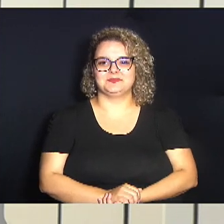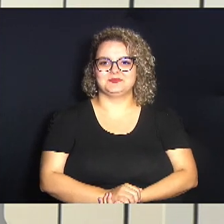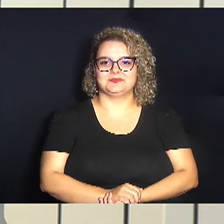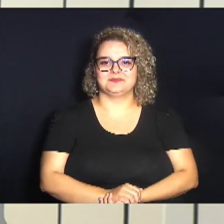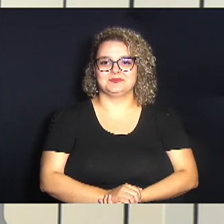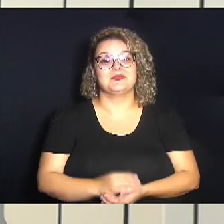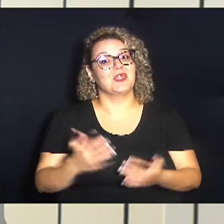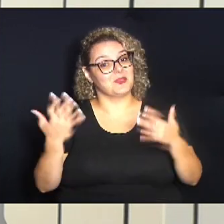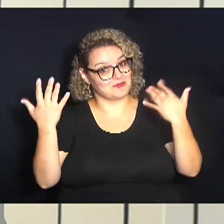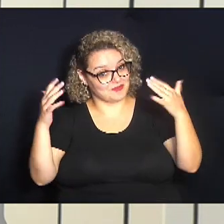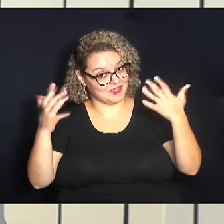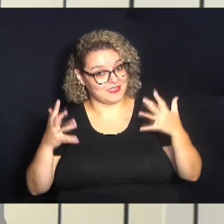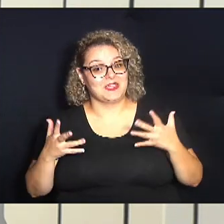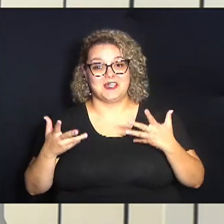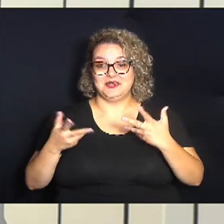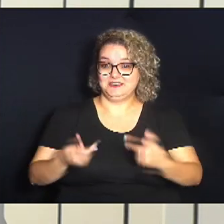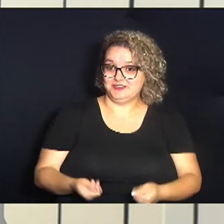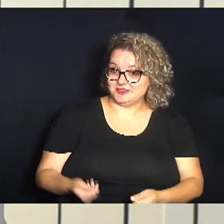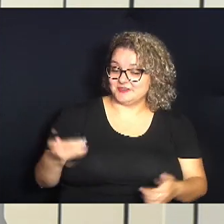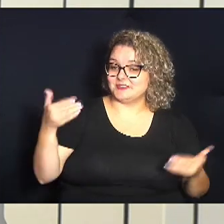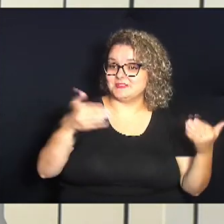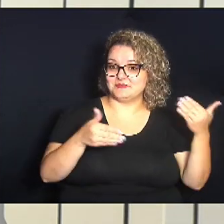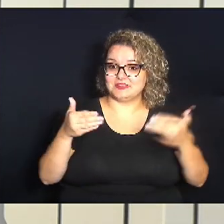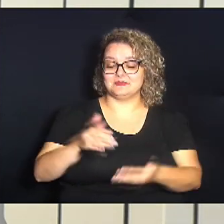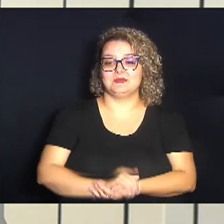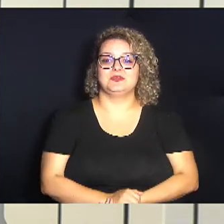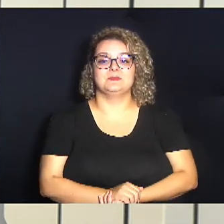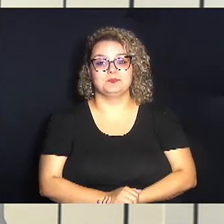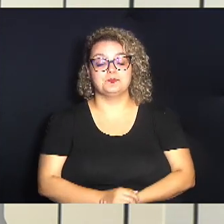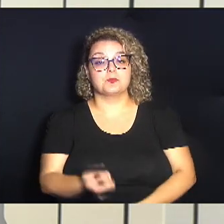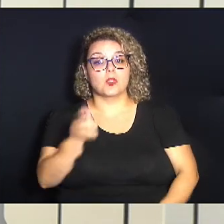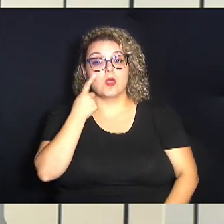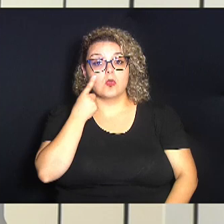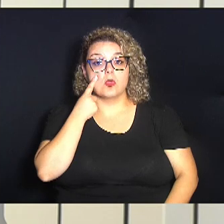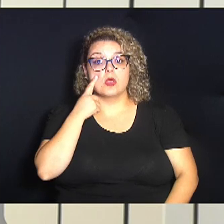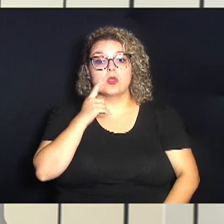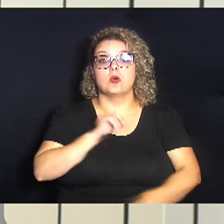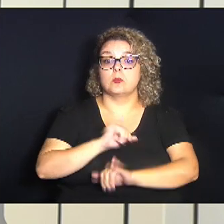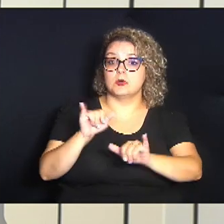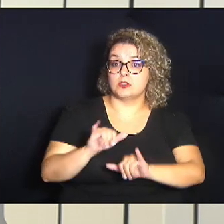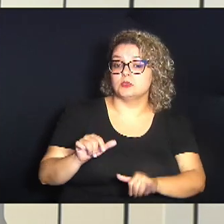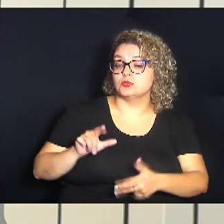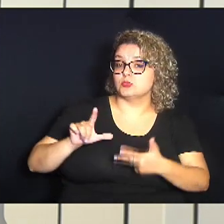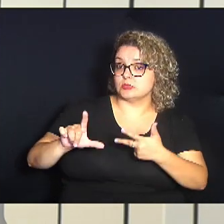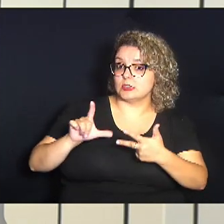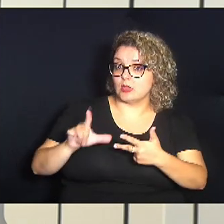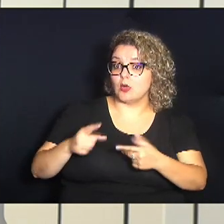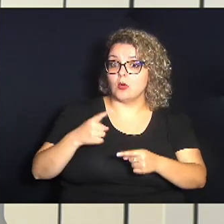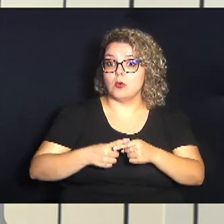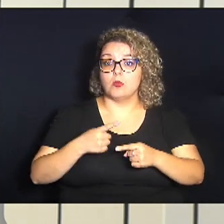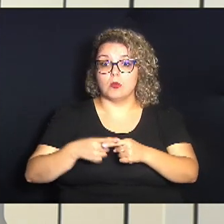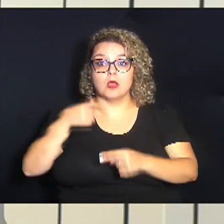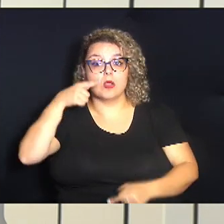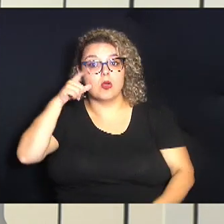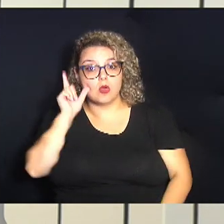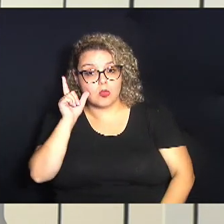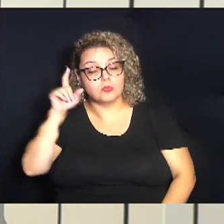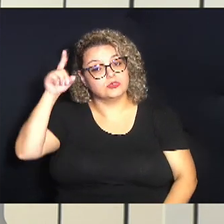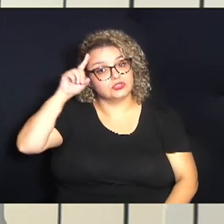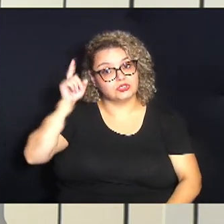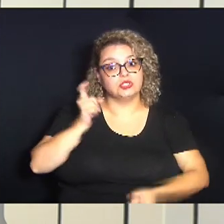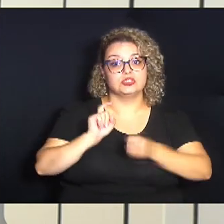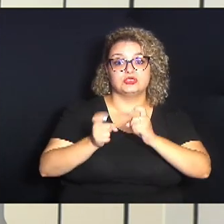Ai, parabéns a todos que participaram. Olha só, hora das notícias do Legislativo, porque ontem foi dia de